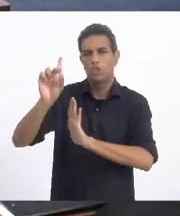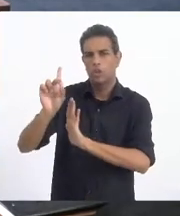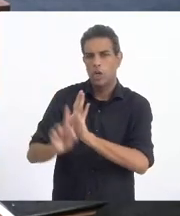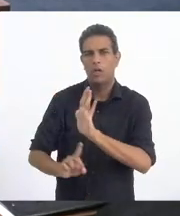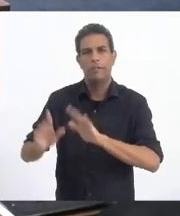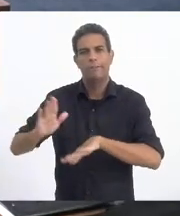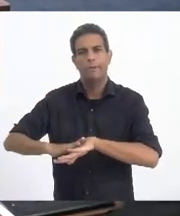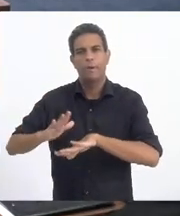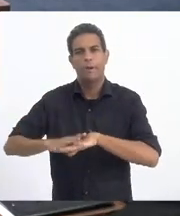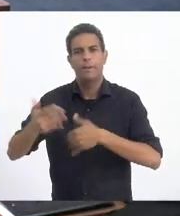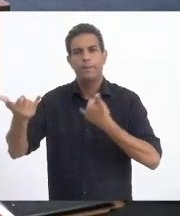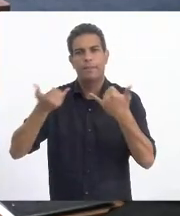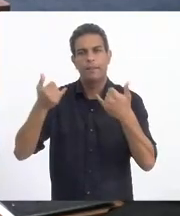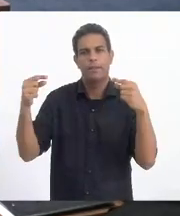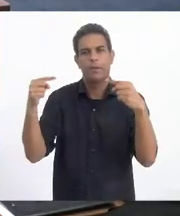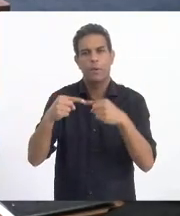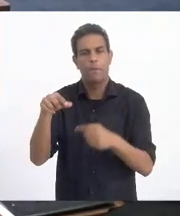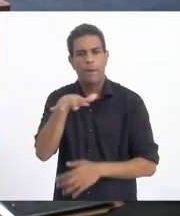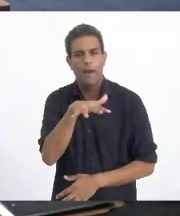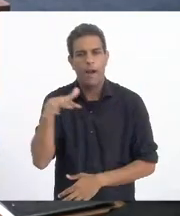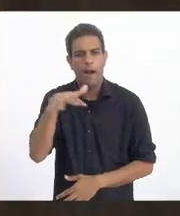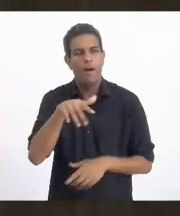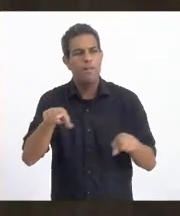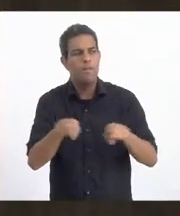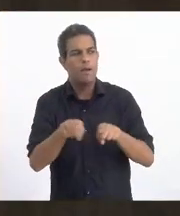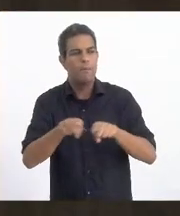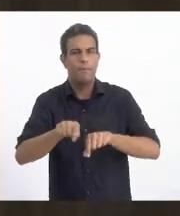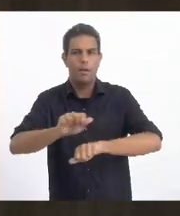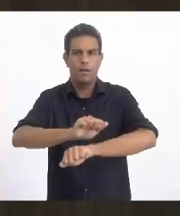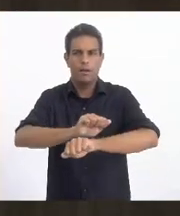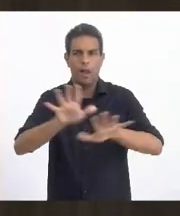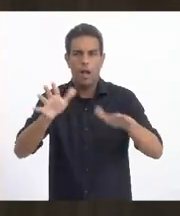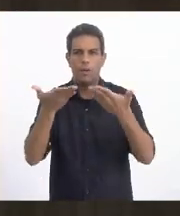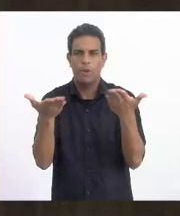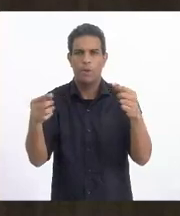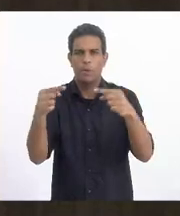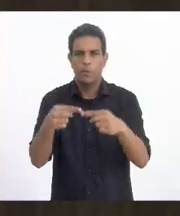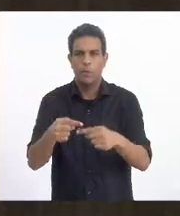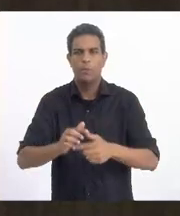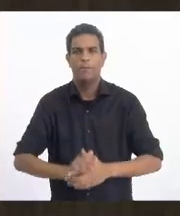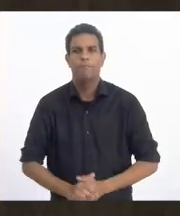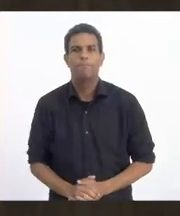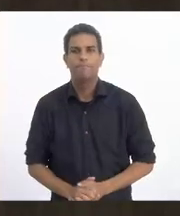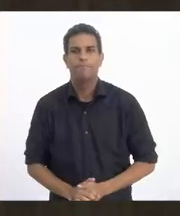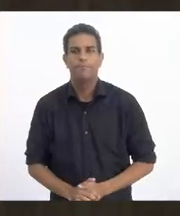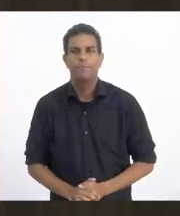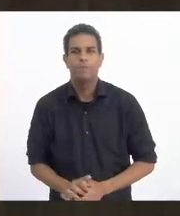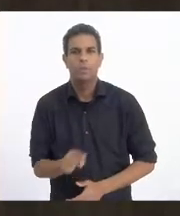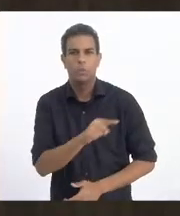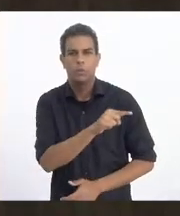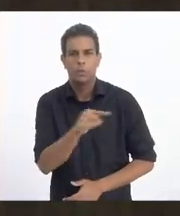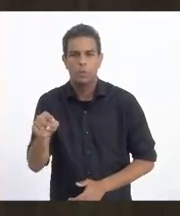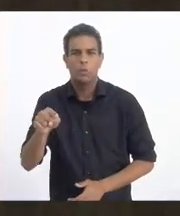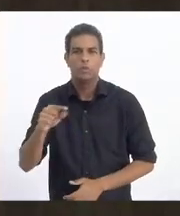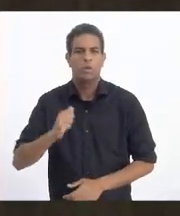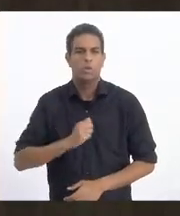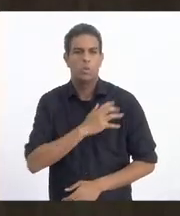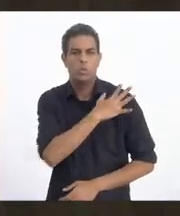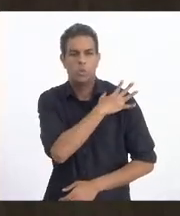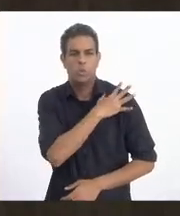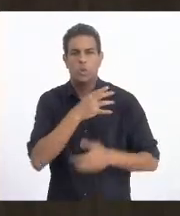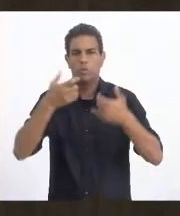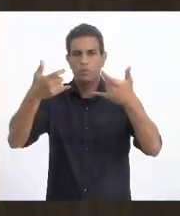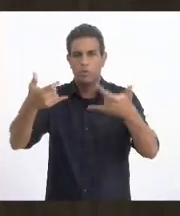o direito de receber. E a paridade tem que deixar bem claro, né, como foi colocado aqui pelo senhor coronel do bombeiro, falando